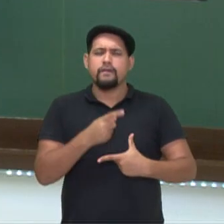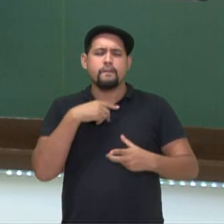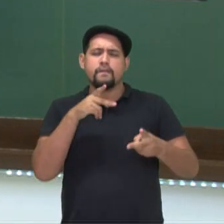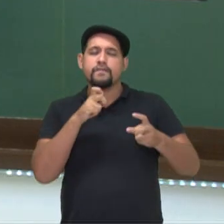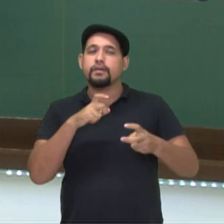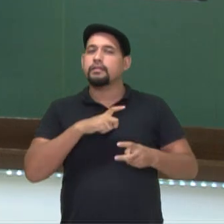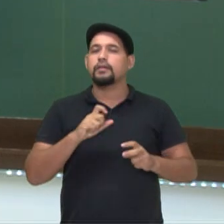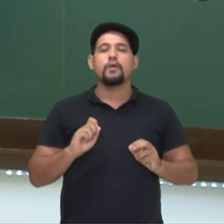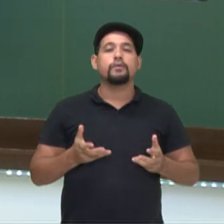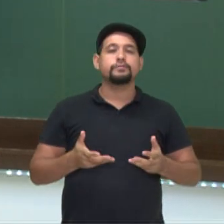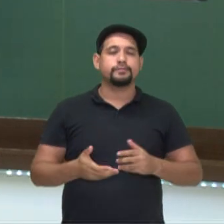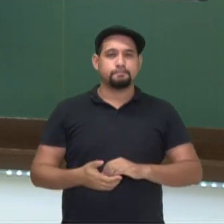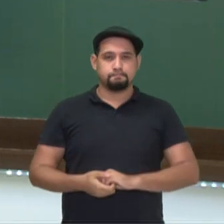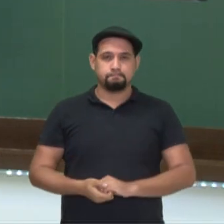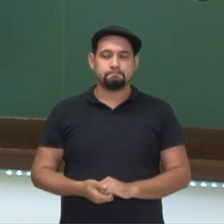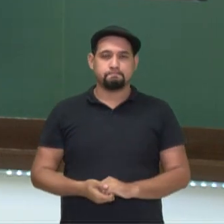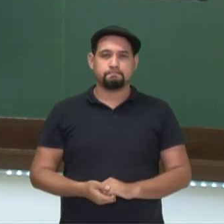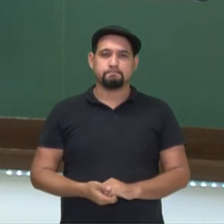tem para hoje, então.